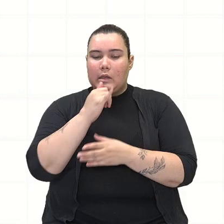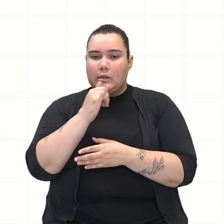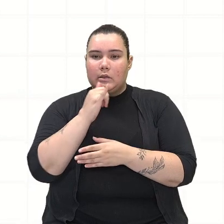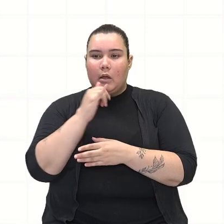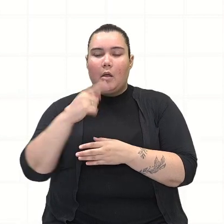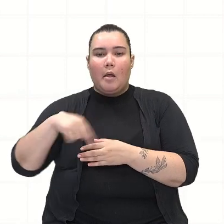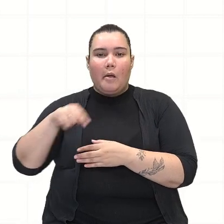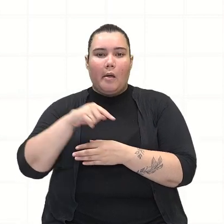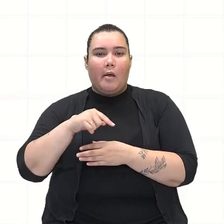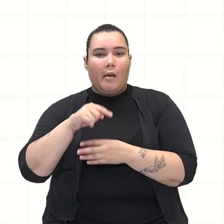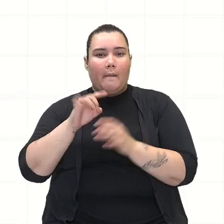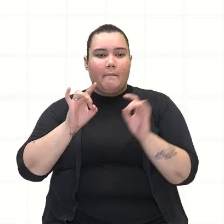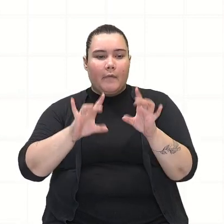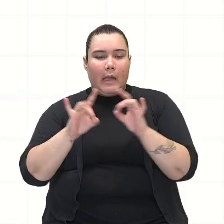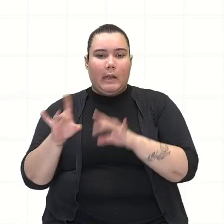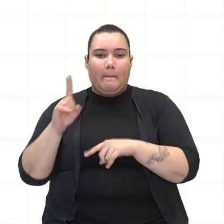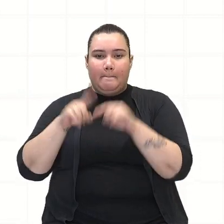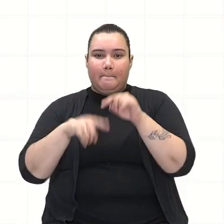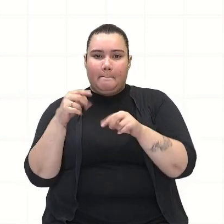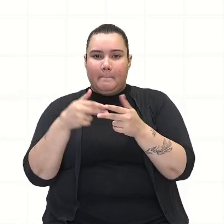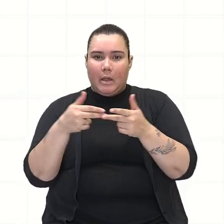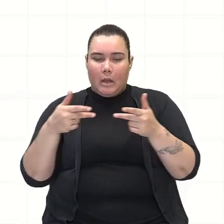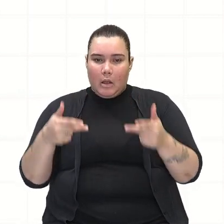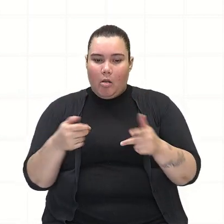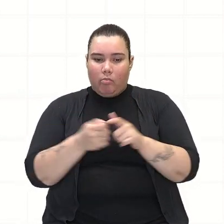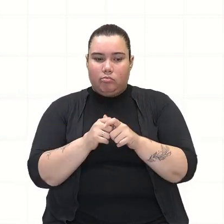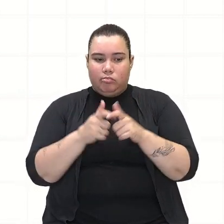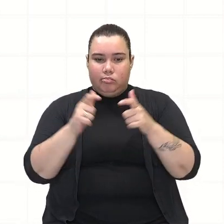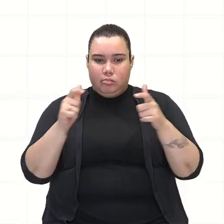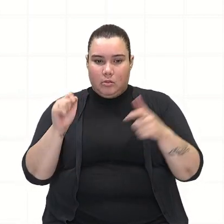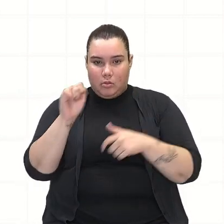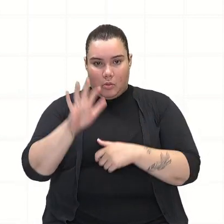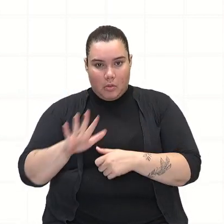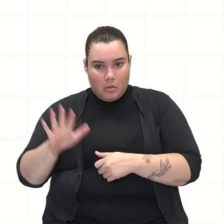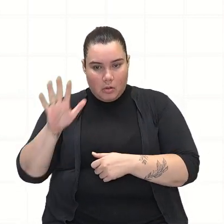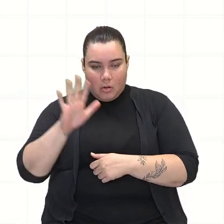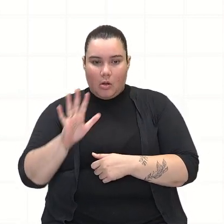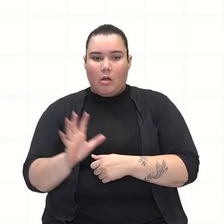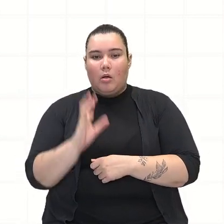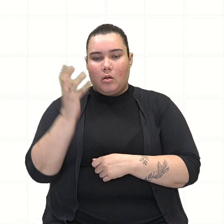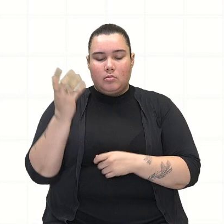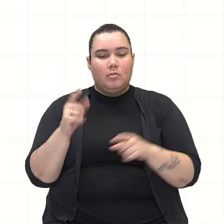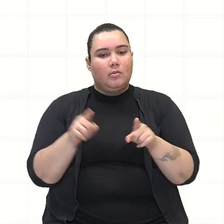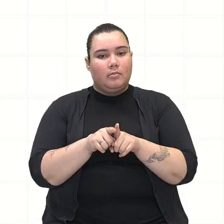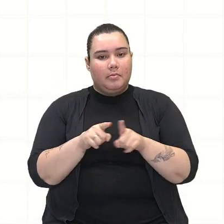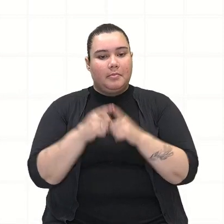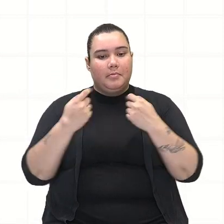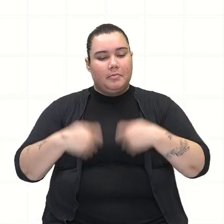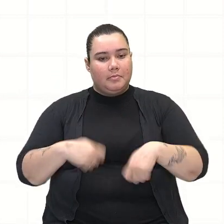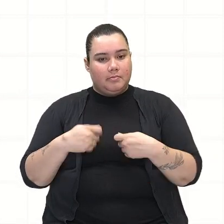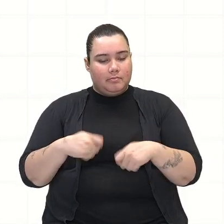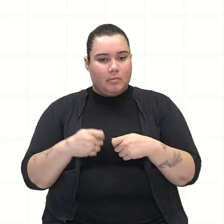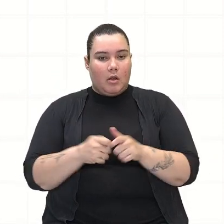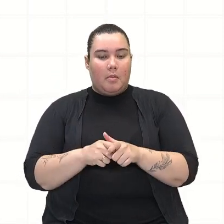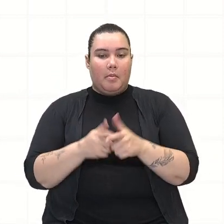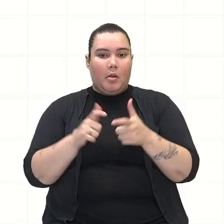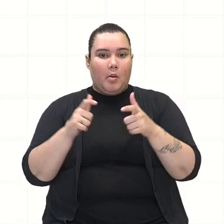sendo comercializado em larga escala na Europa, ocorre a necessidade de cada vez